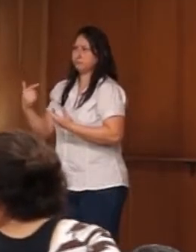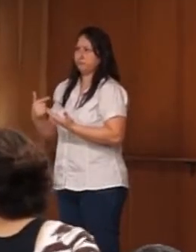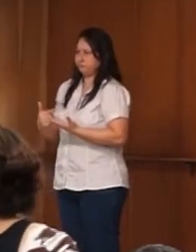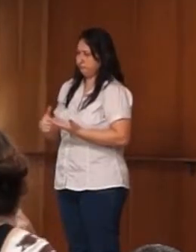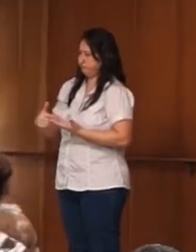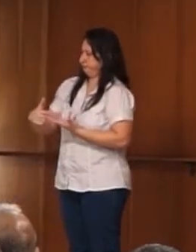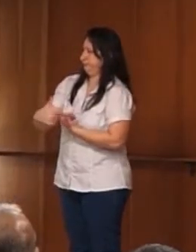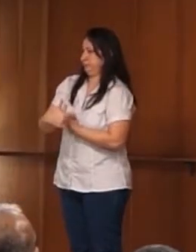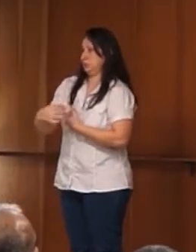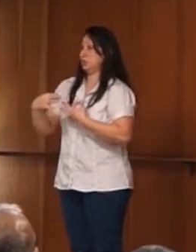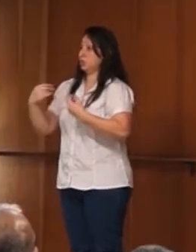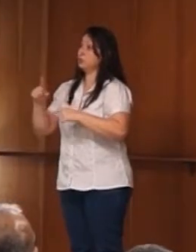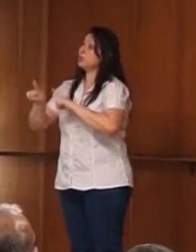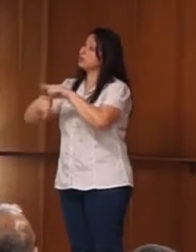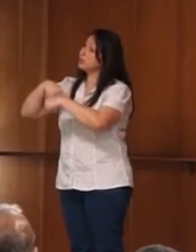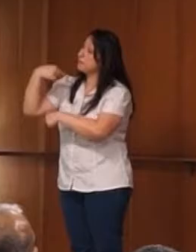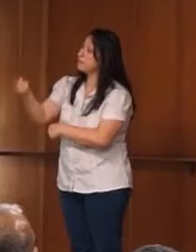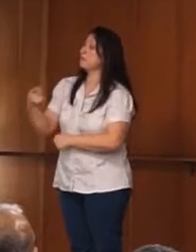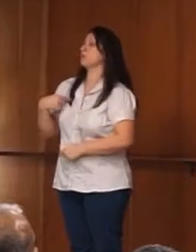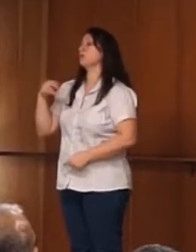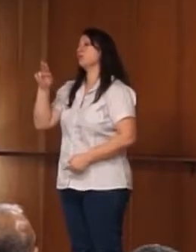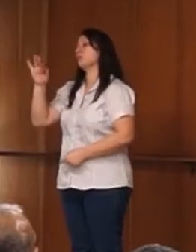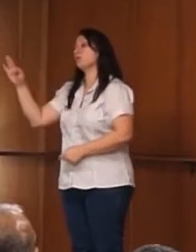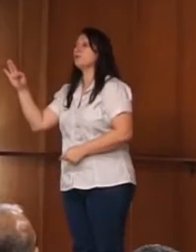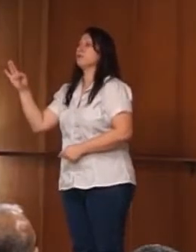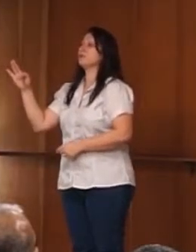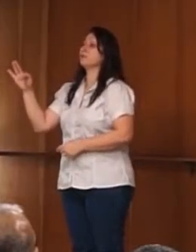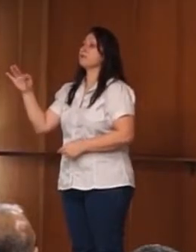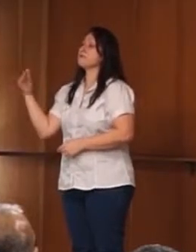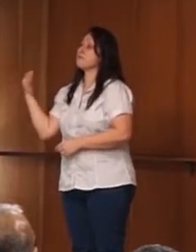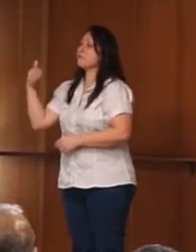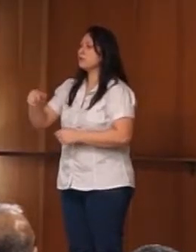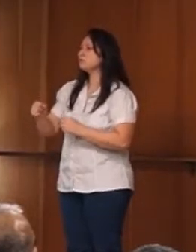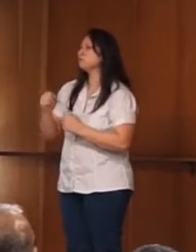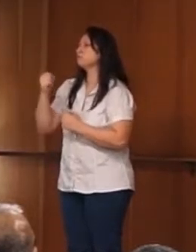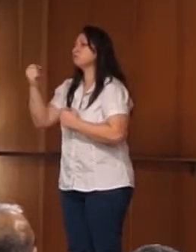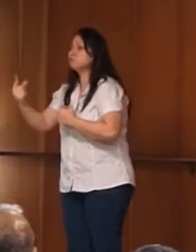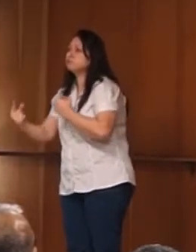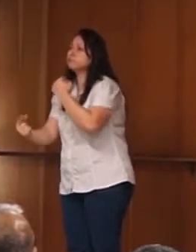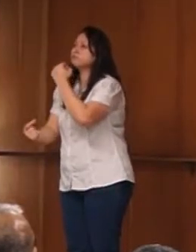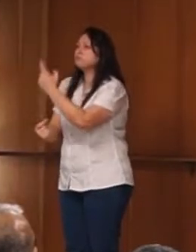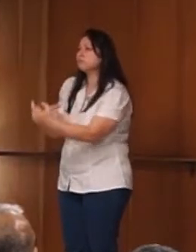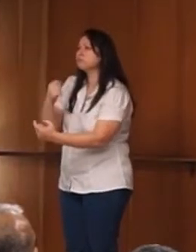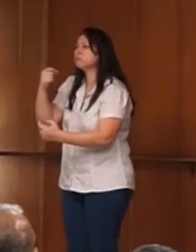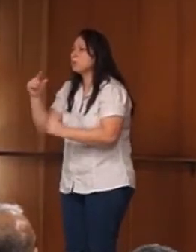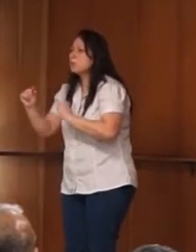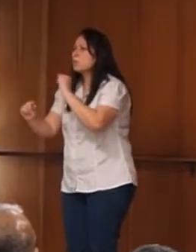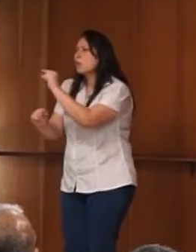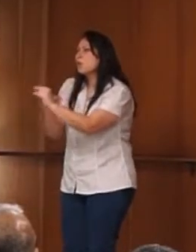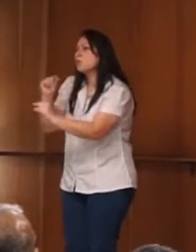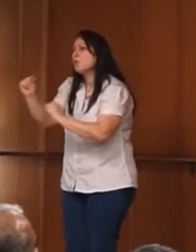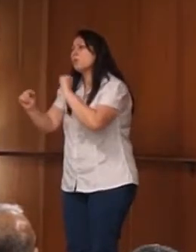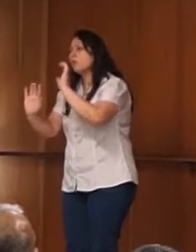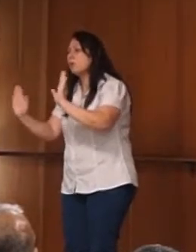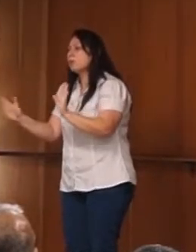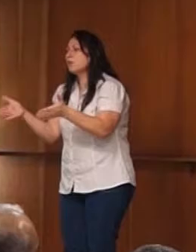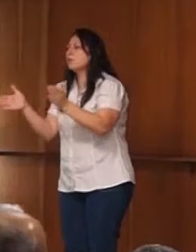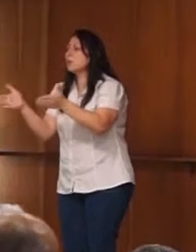E daí a Universidade Federal Fluminense veio em doses homeopáticas, assumiu um percentual inicial e, no final, já